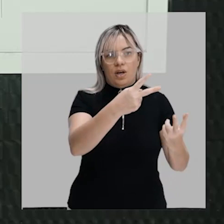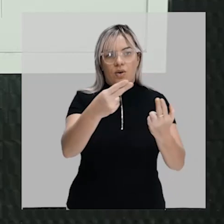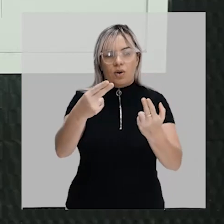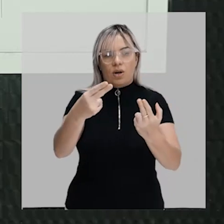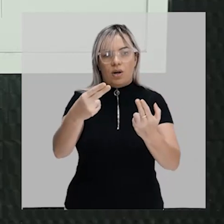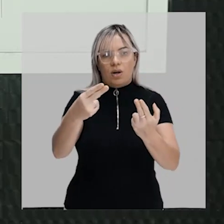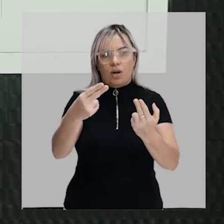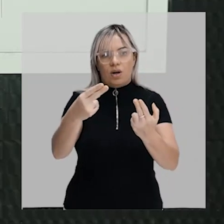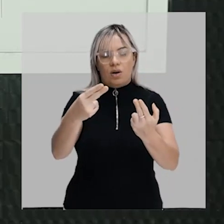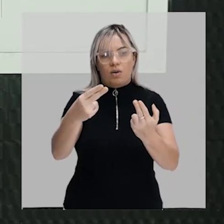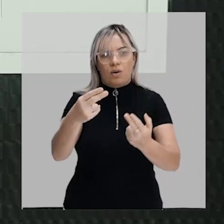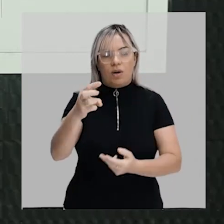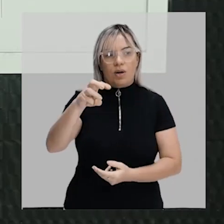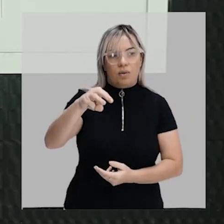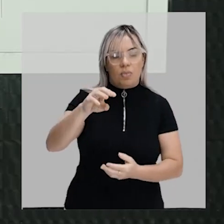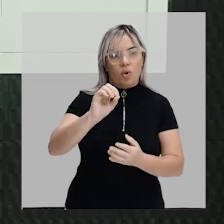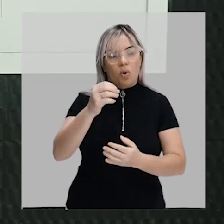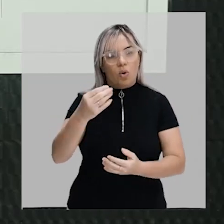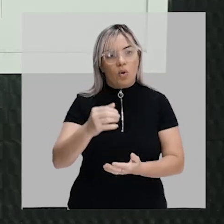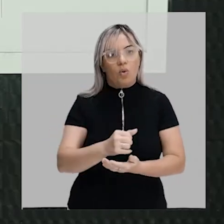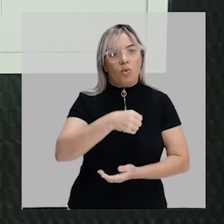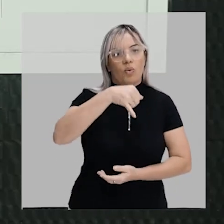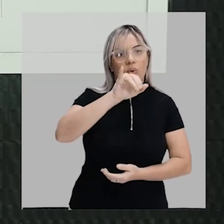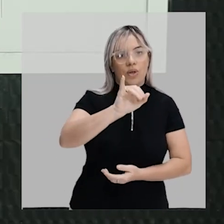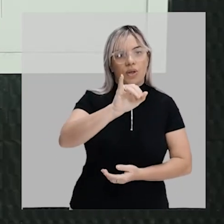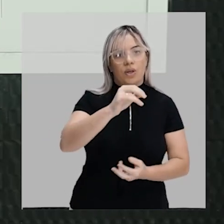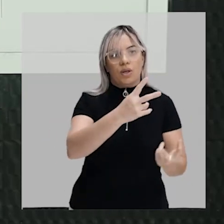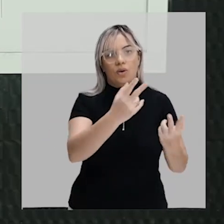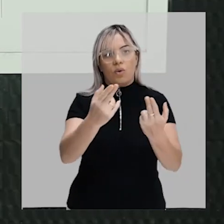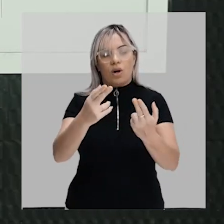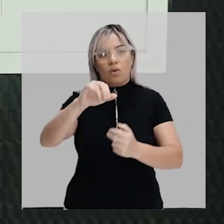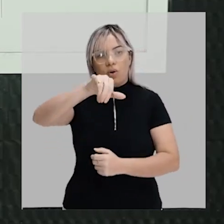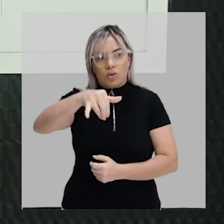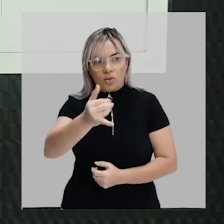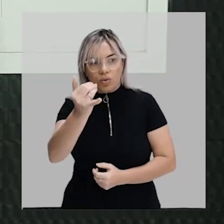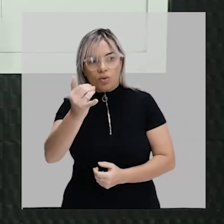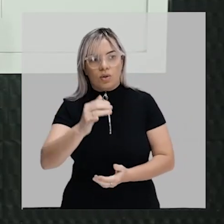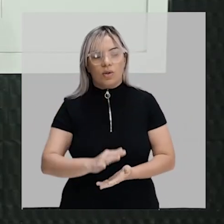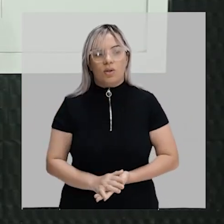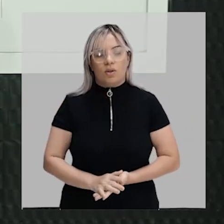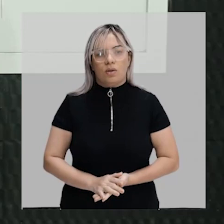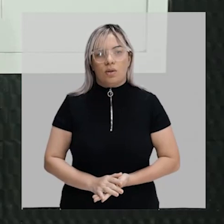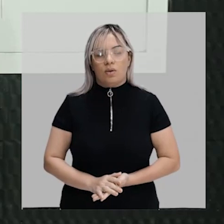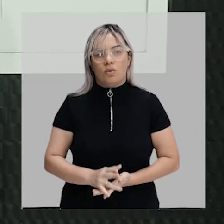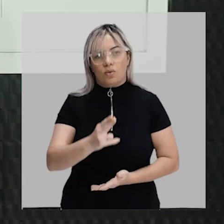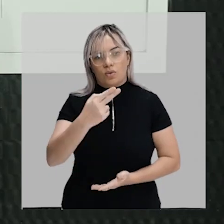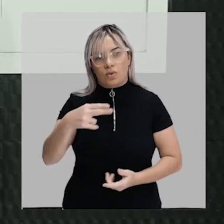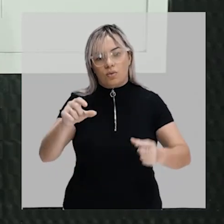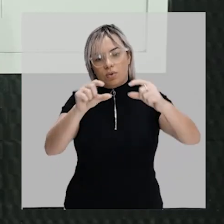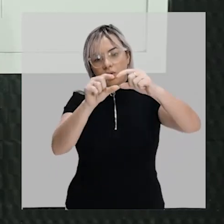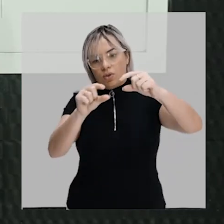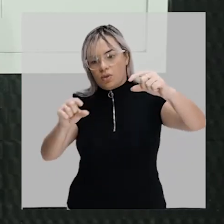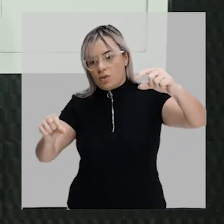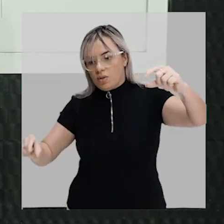quer ver então essa diagonal aqui ó é chamada diagonal principal